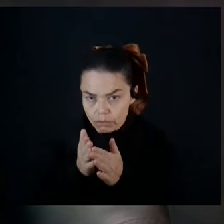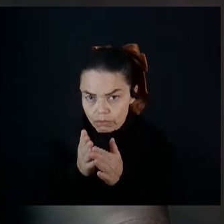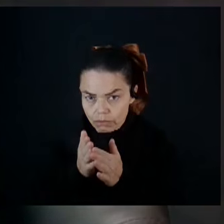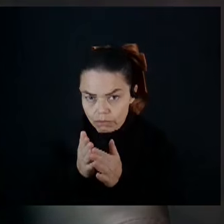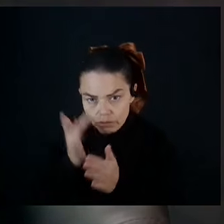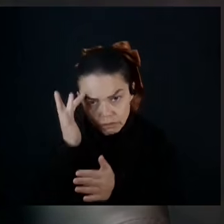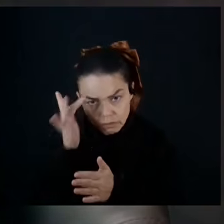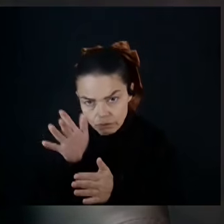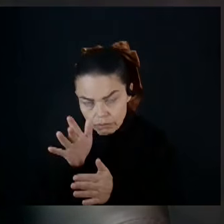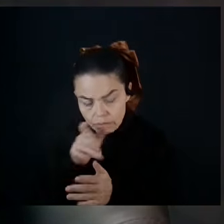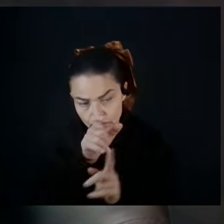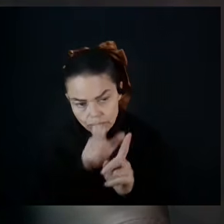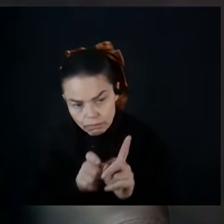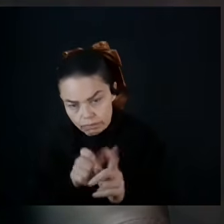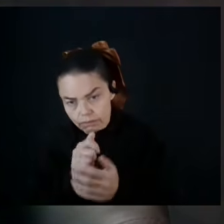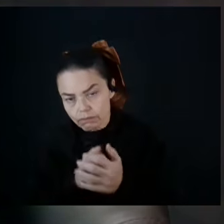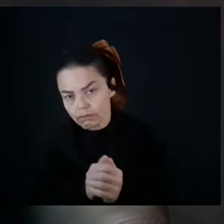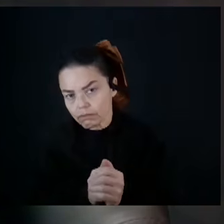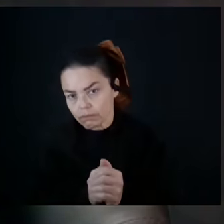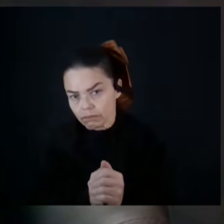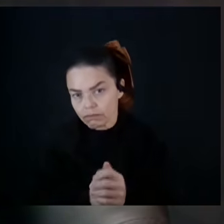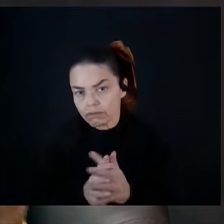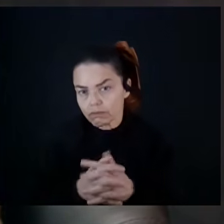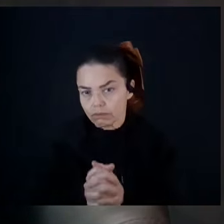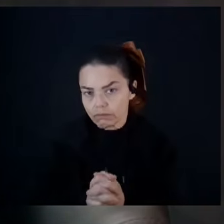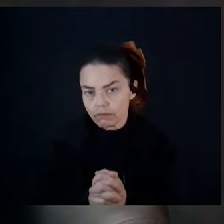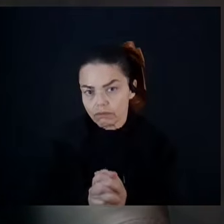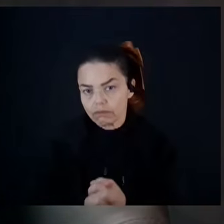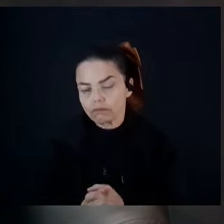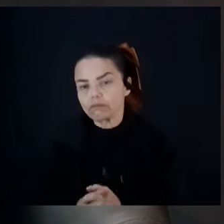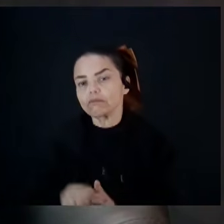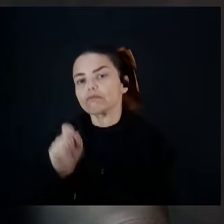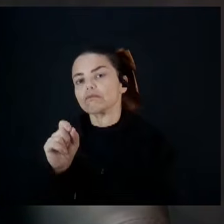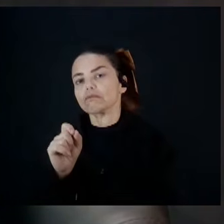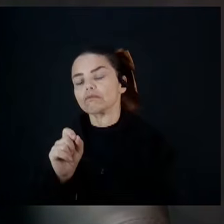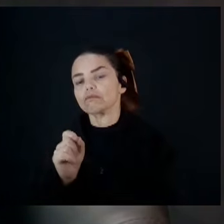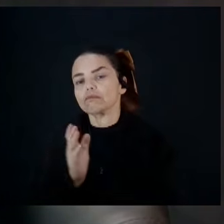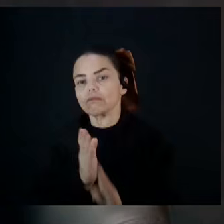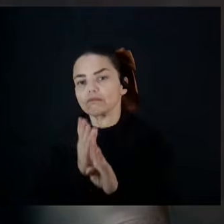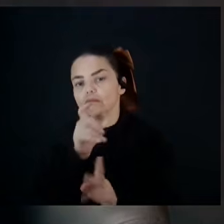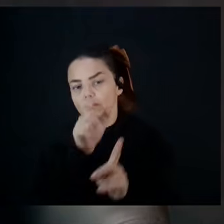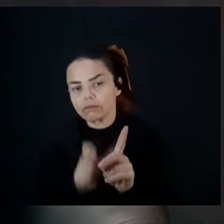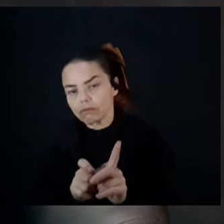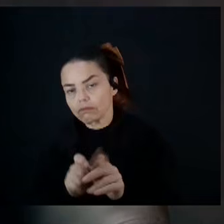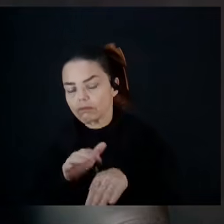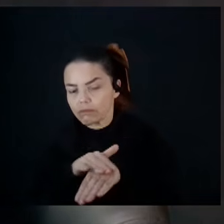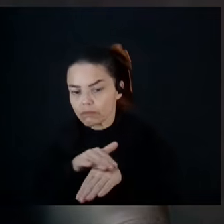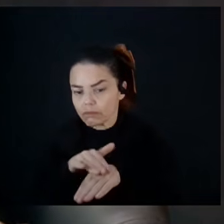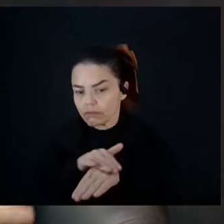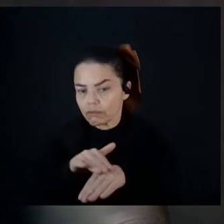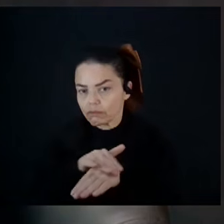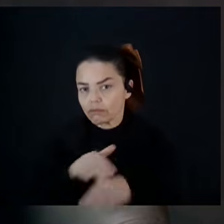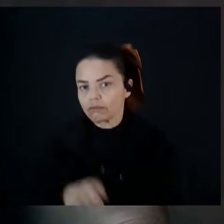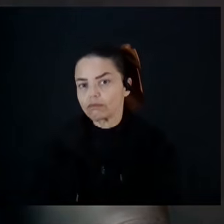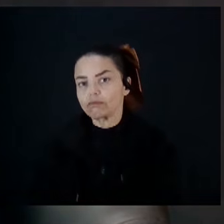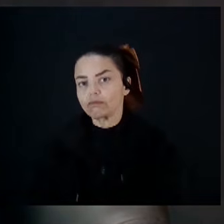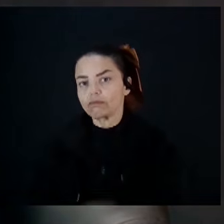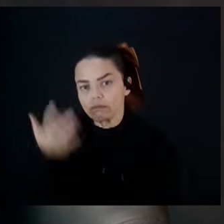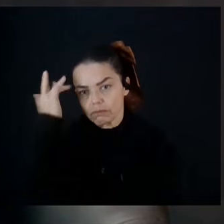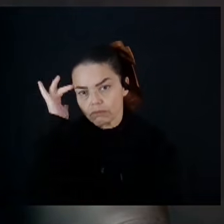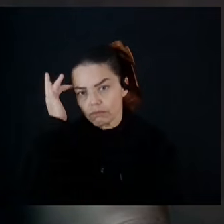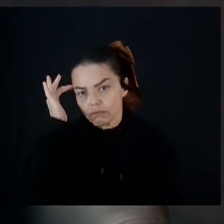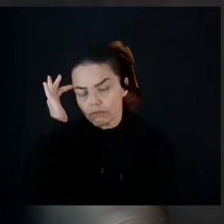essa pessoa? O que mais eu posso descobrir sobre ela nessa conversa? Né, eu acho que se a gente olhar de